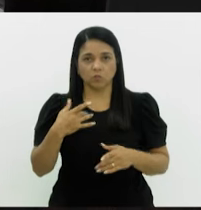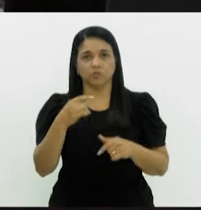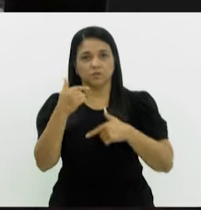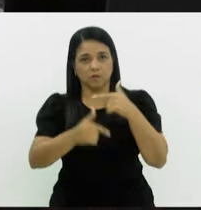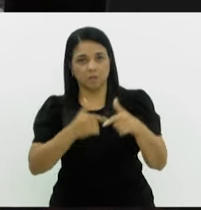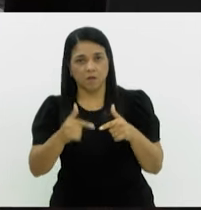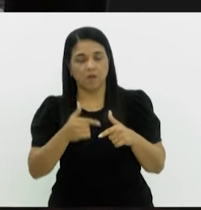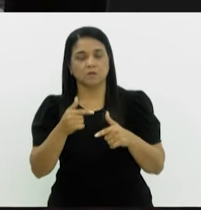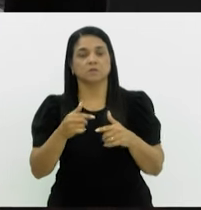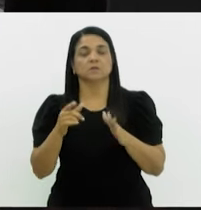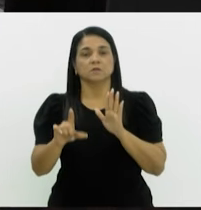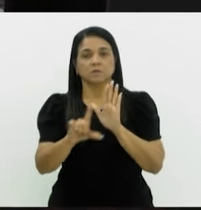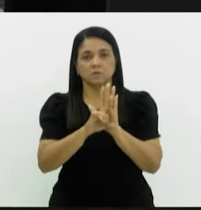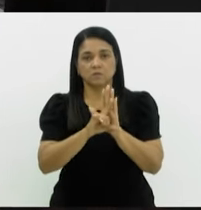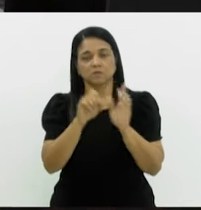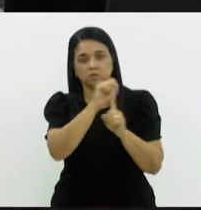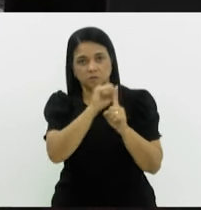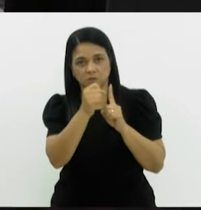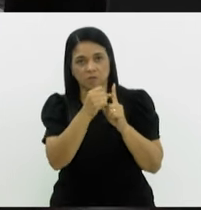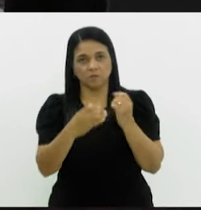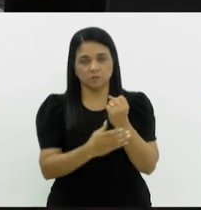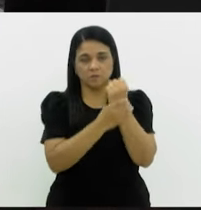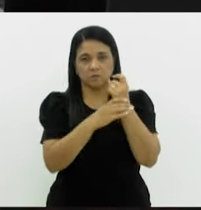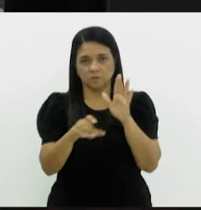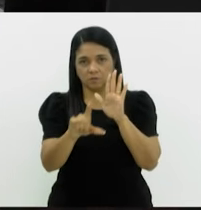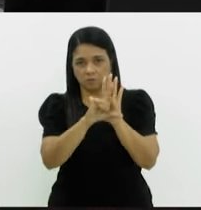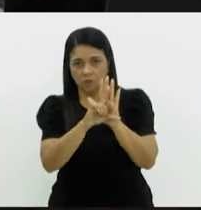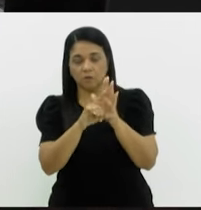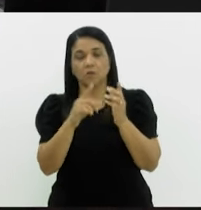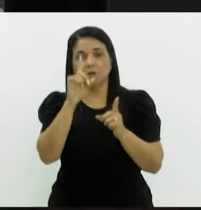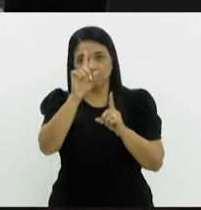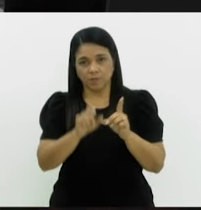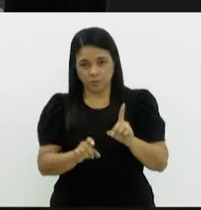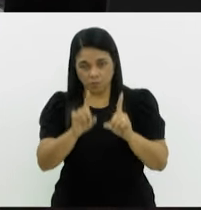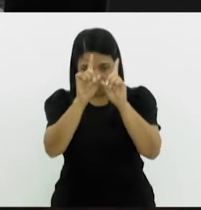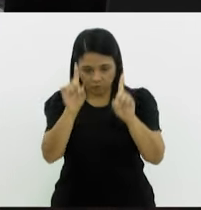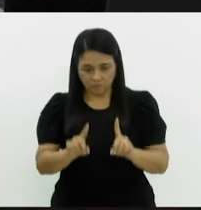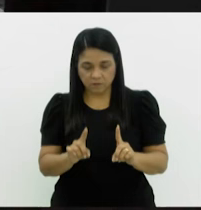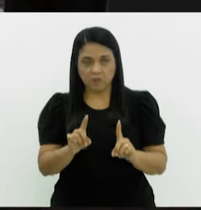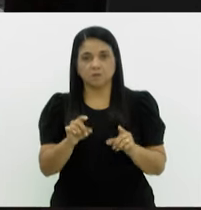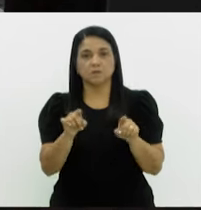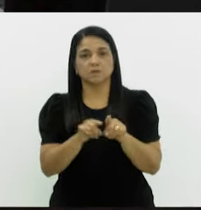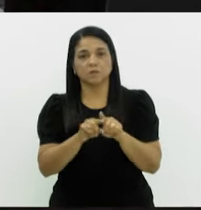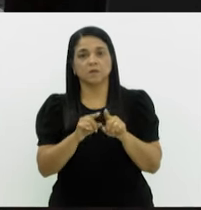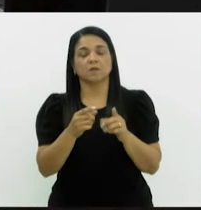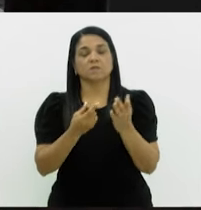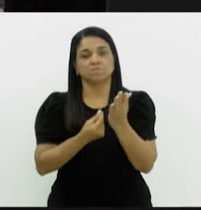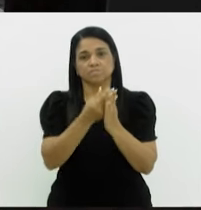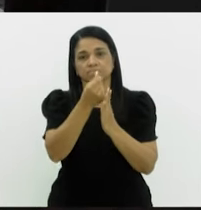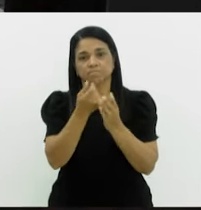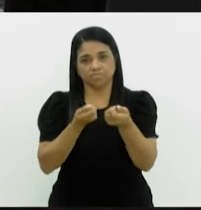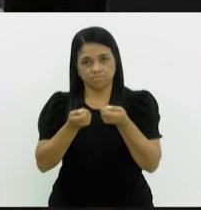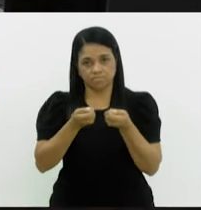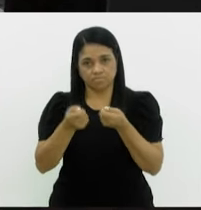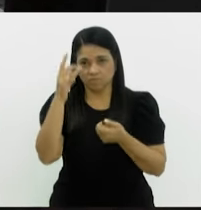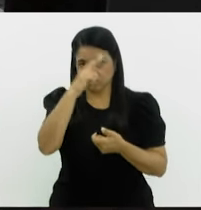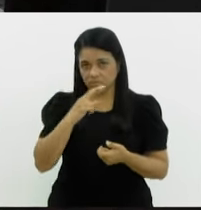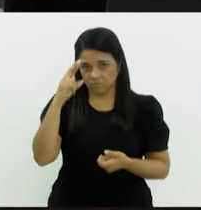Legislação Social e Seguridade Social, da Pessoa com Deficiência, de Orçamento, Finanças, Fiscalização